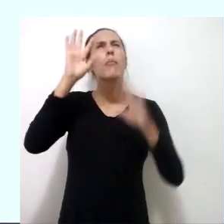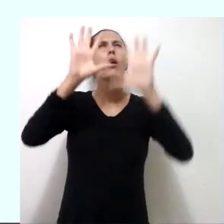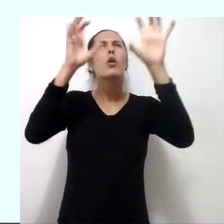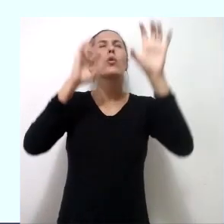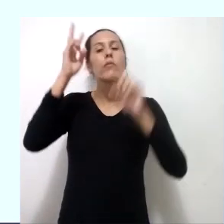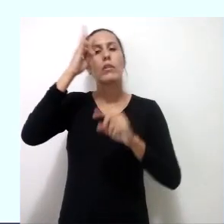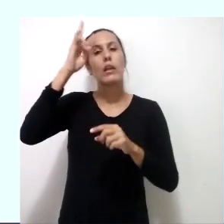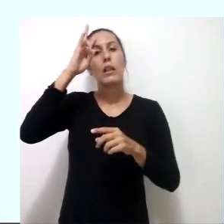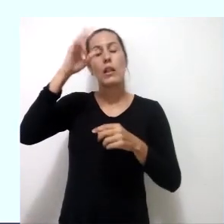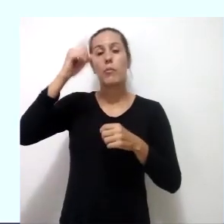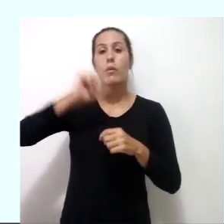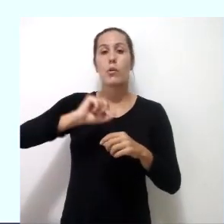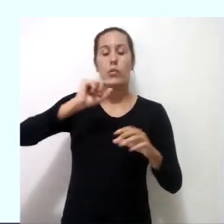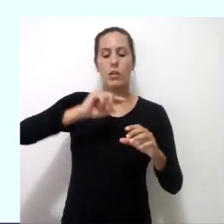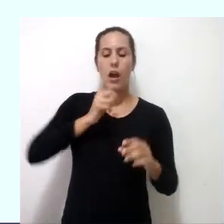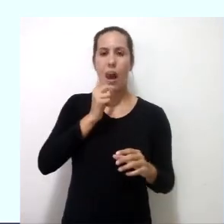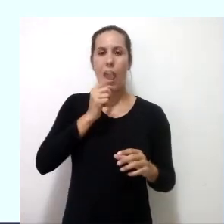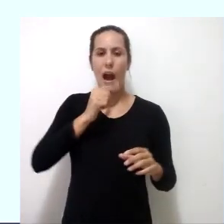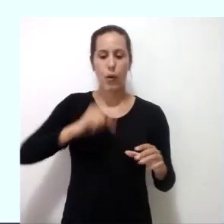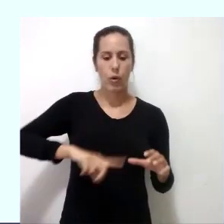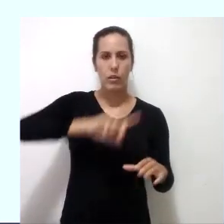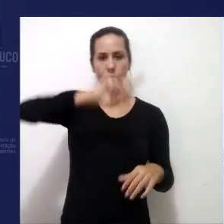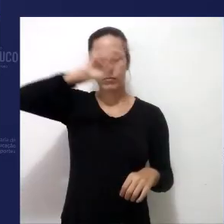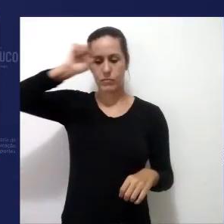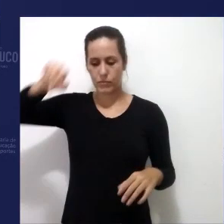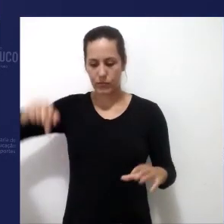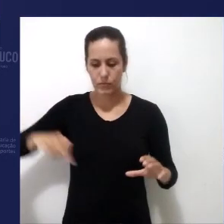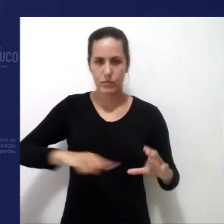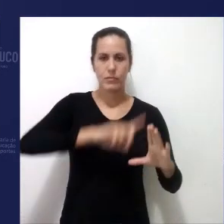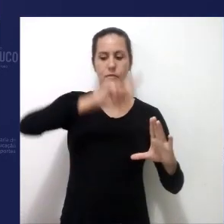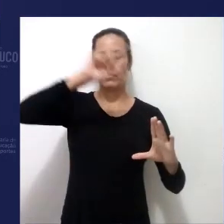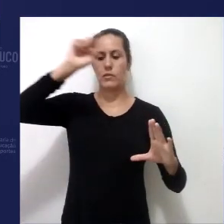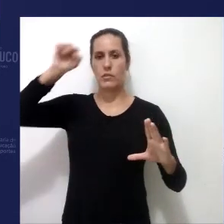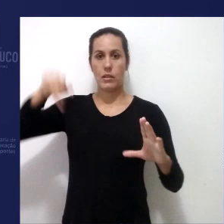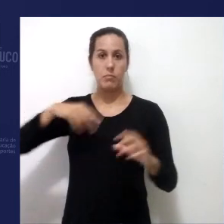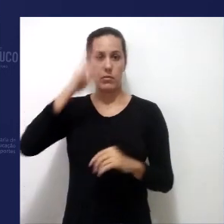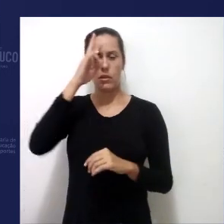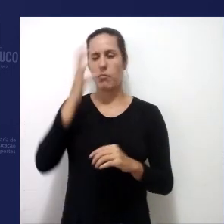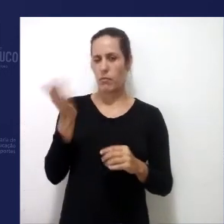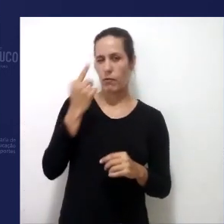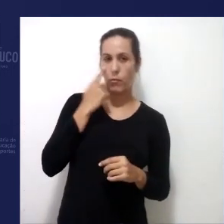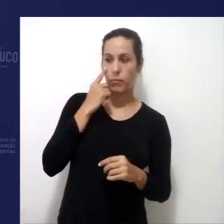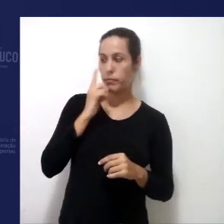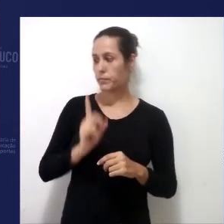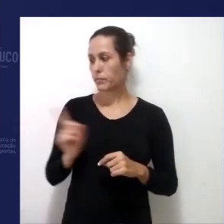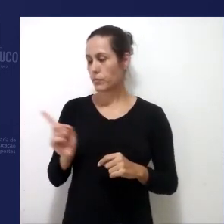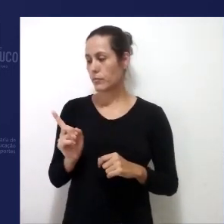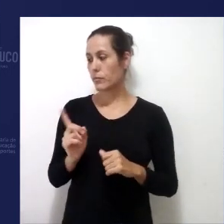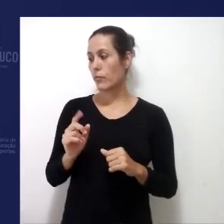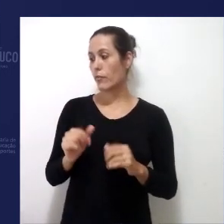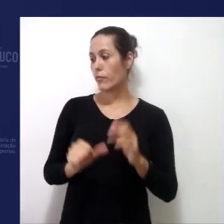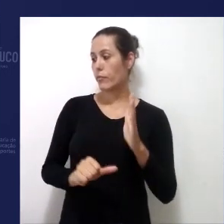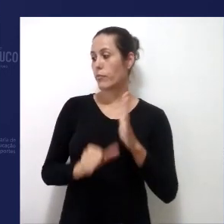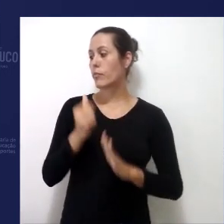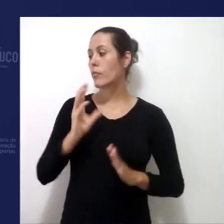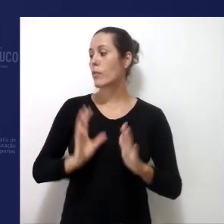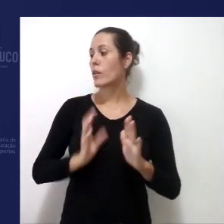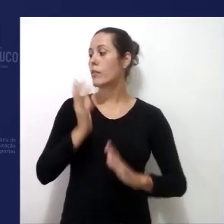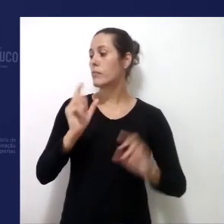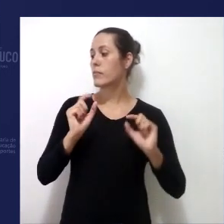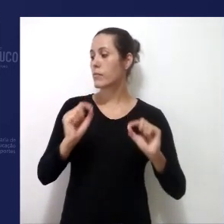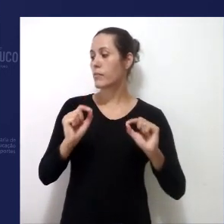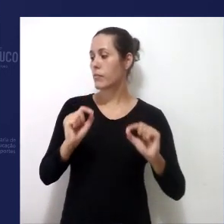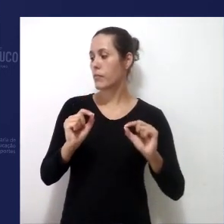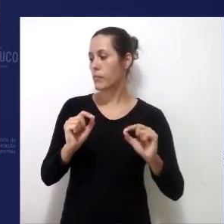ciclo da água. Observe aí na telinha a imagem que eu coloquei para vocês em relação à questão do ciclo da água.